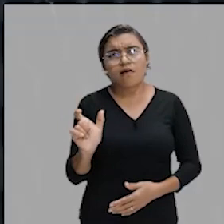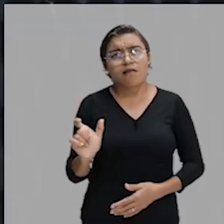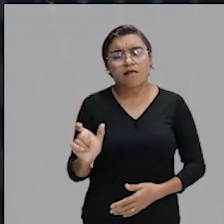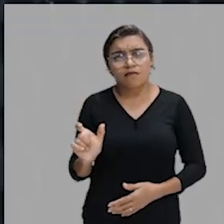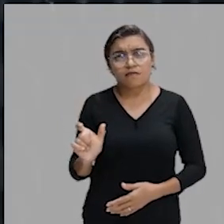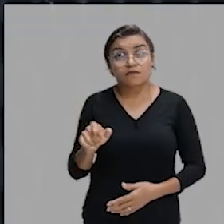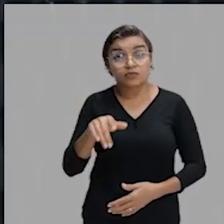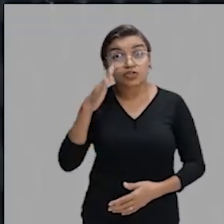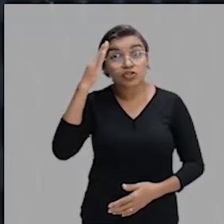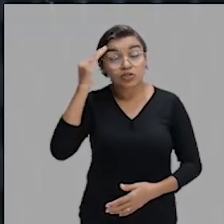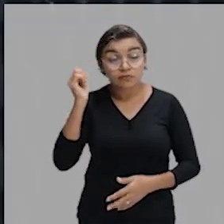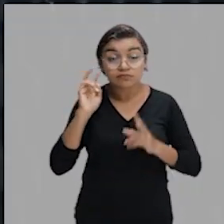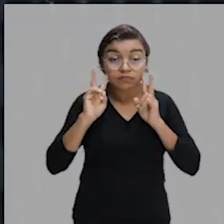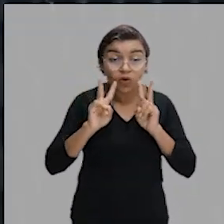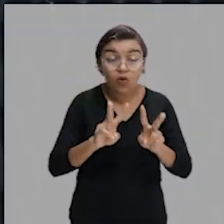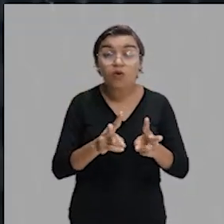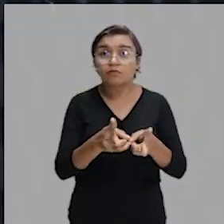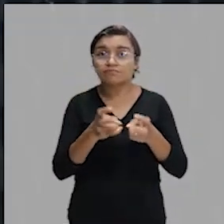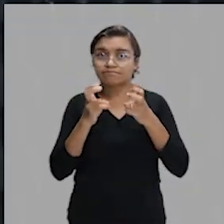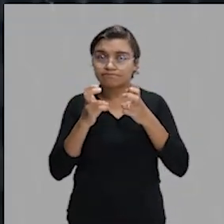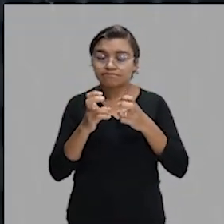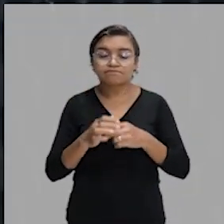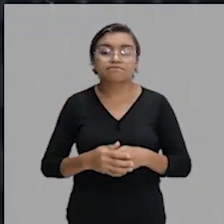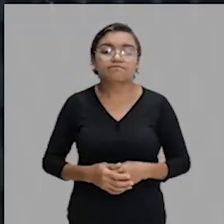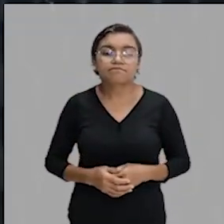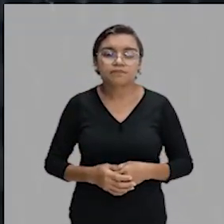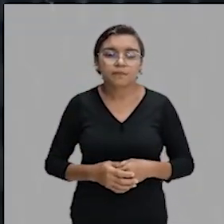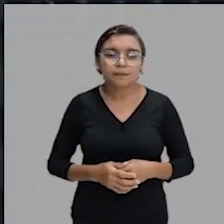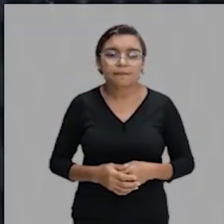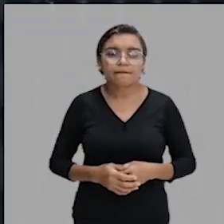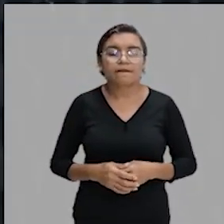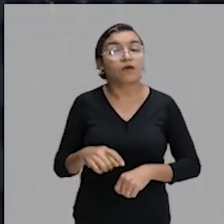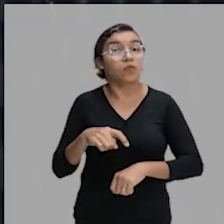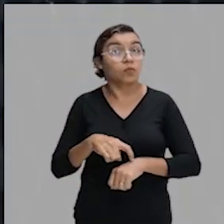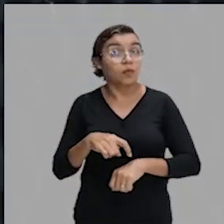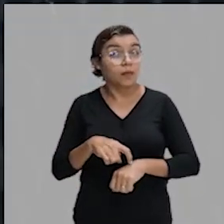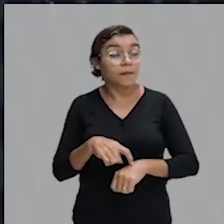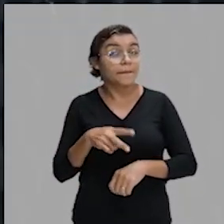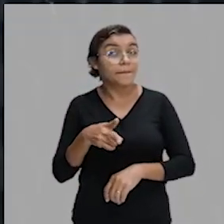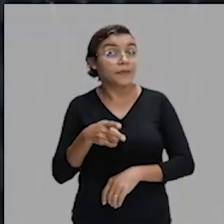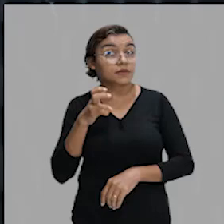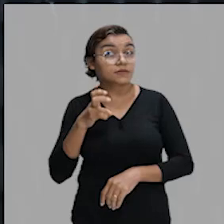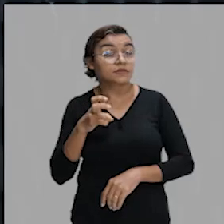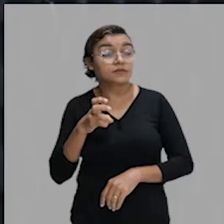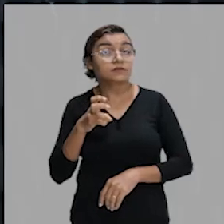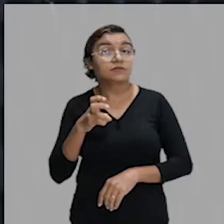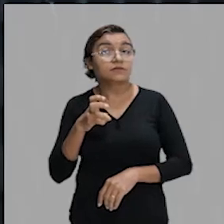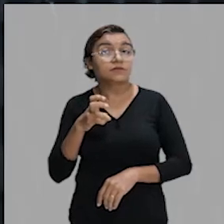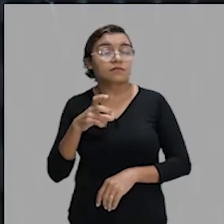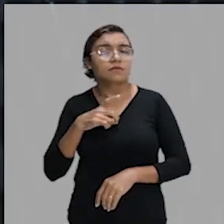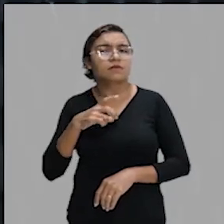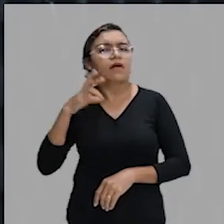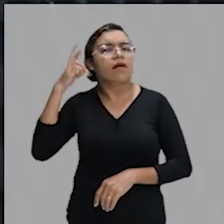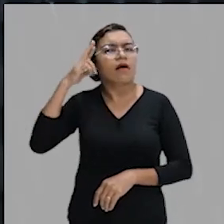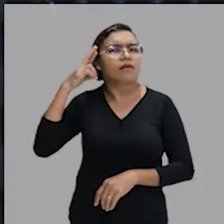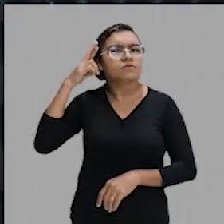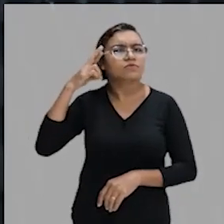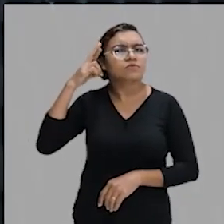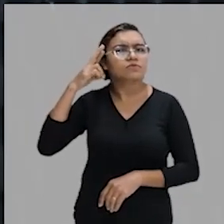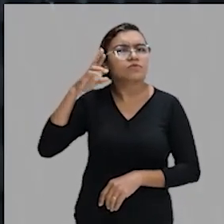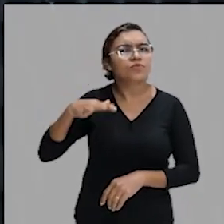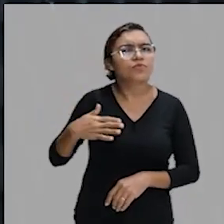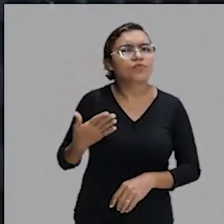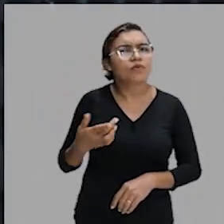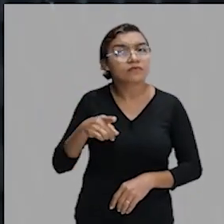Você automaticamente olha, correto? Olha só, quando você percebe aqui, ele vai buscar que tipo de raciocínio é esse. Não é isso que